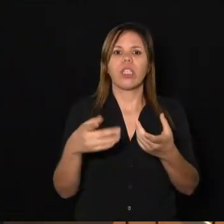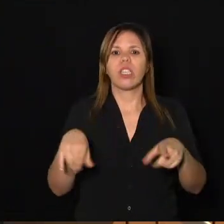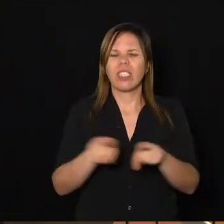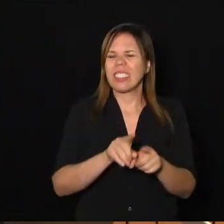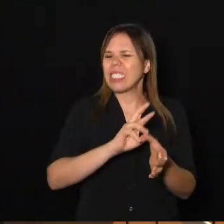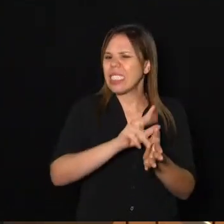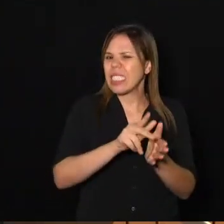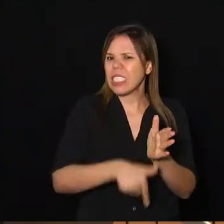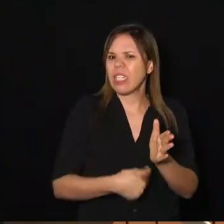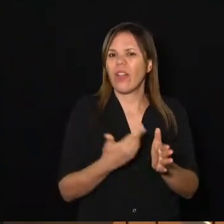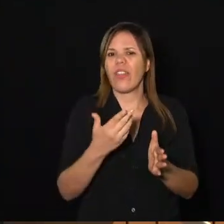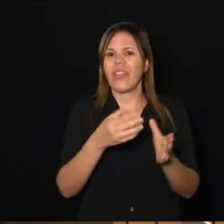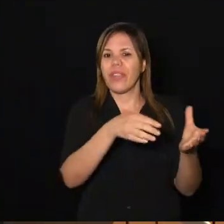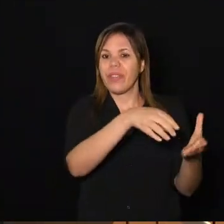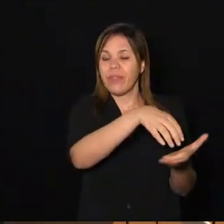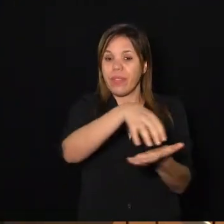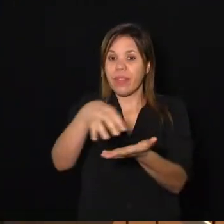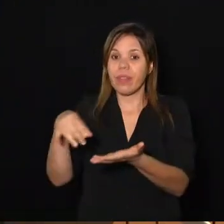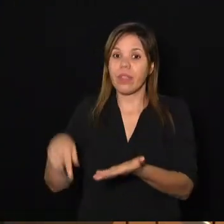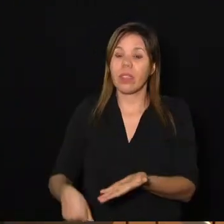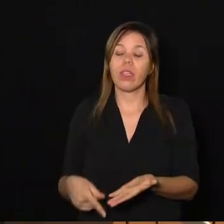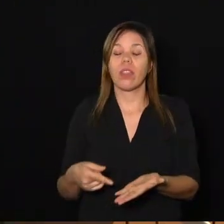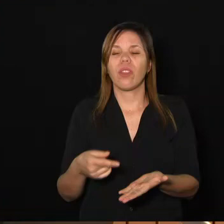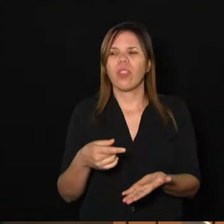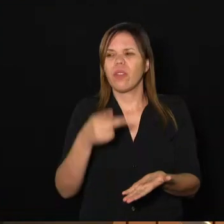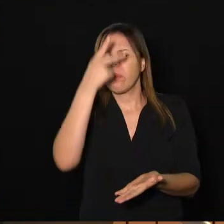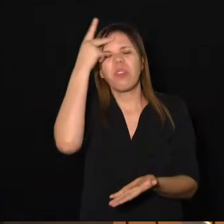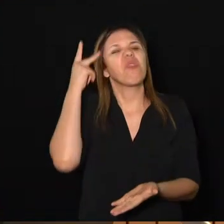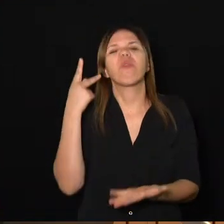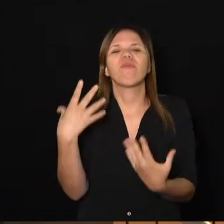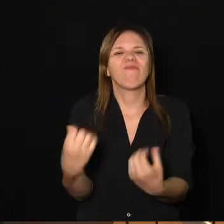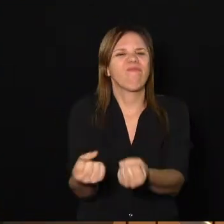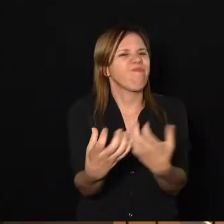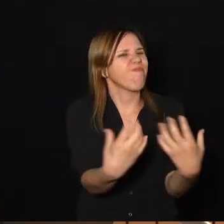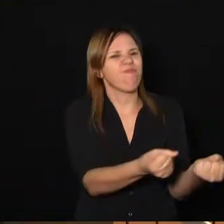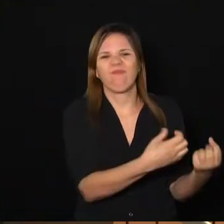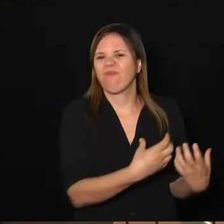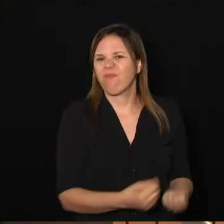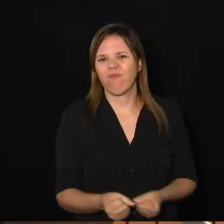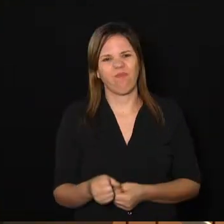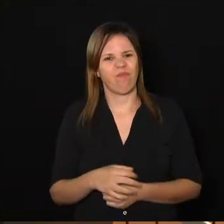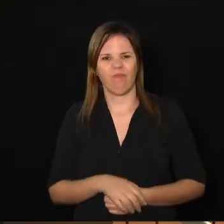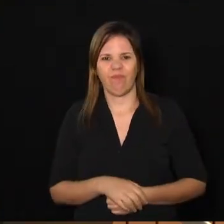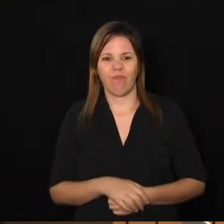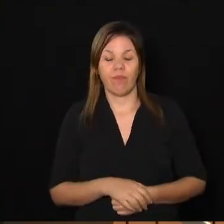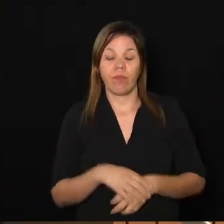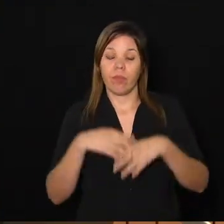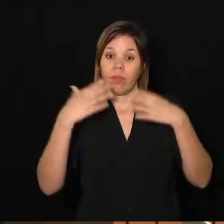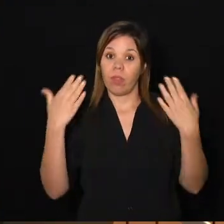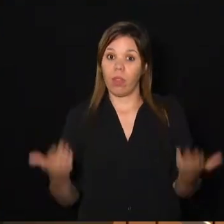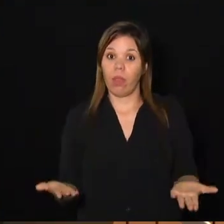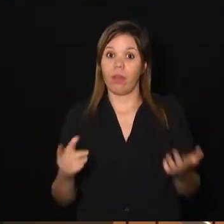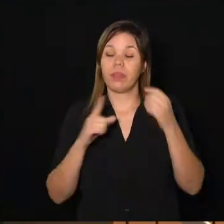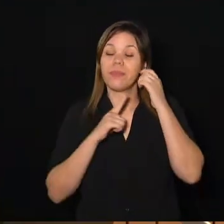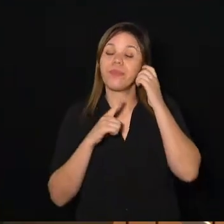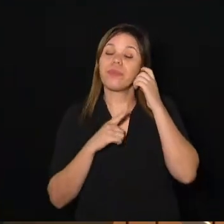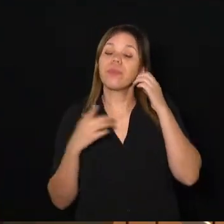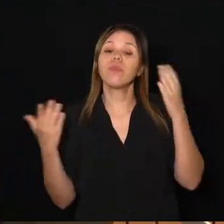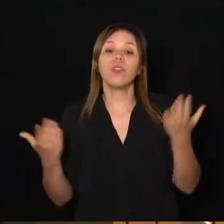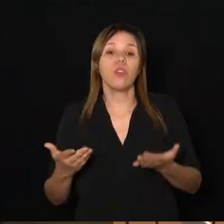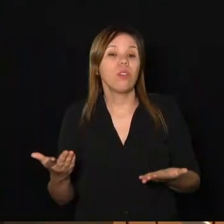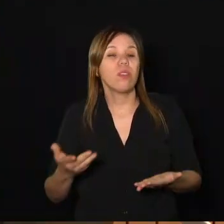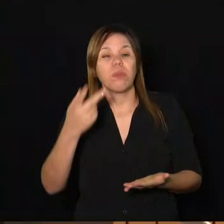constilegue todos os pareceres são furados então nós temos hoje pessoas